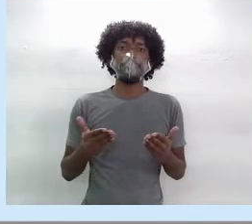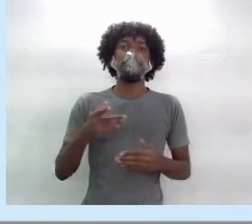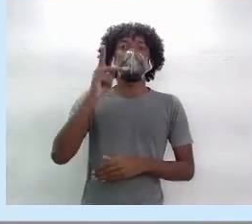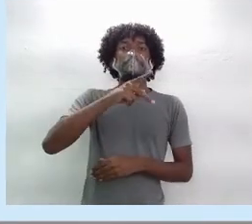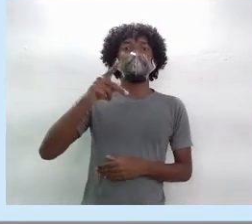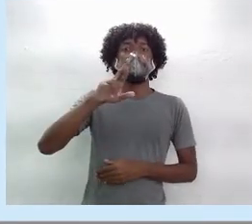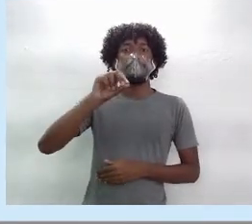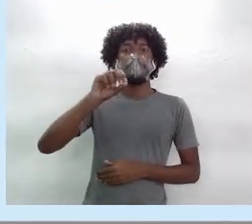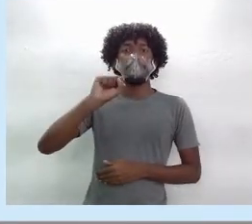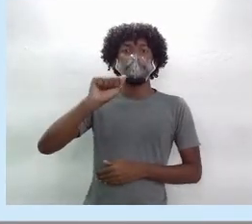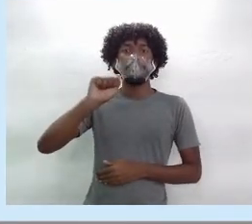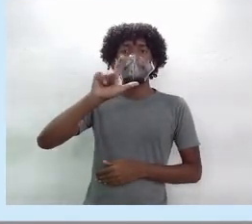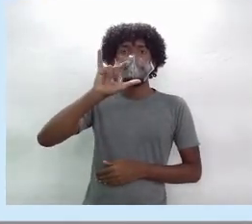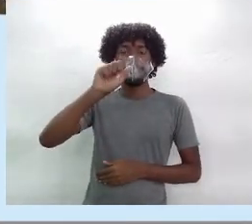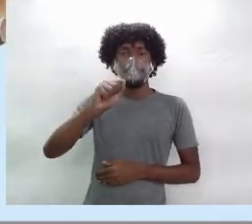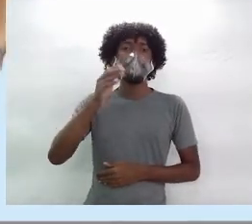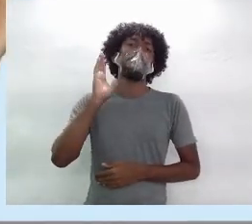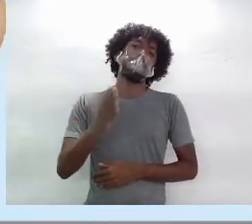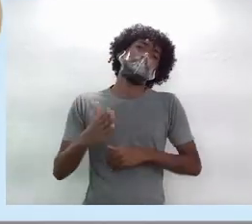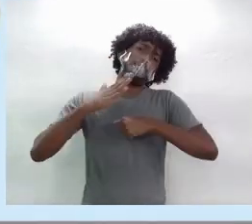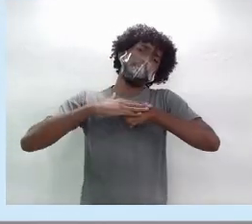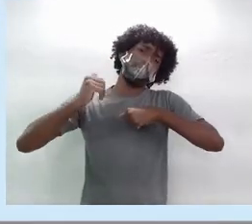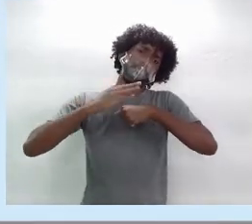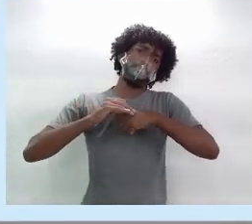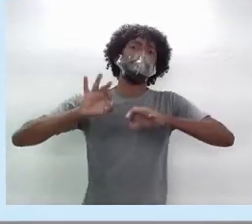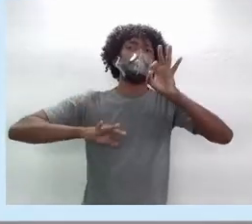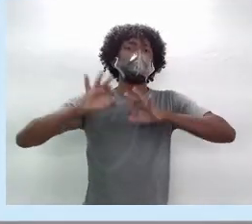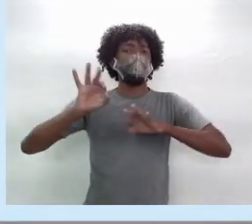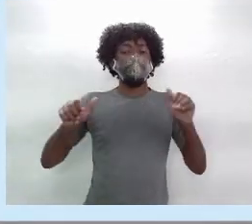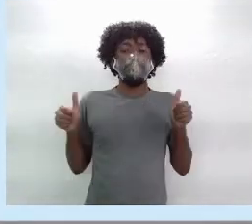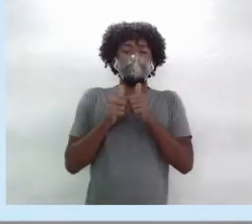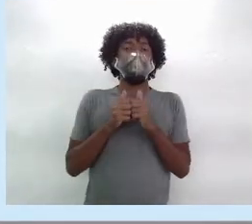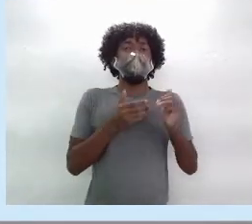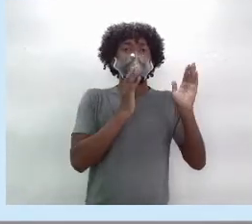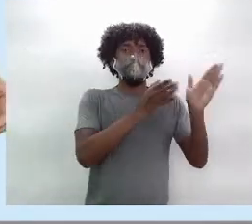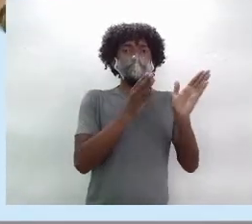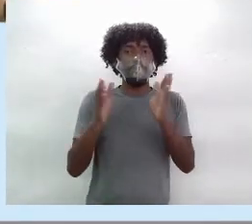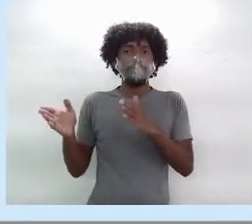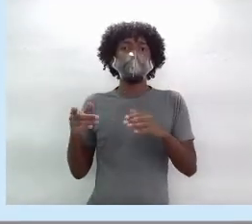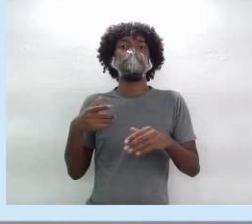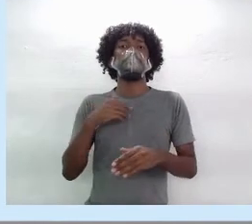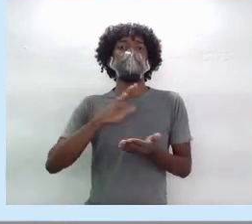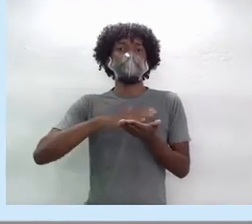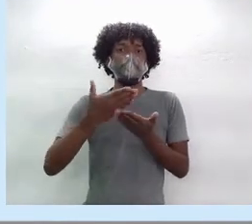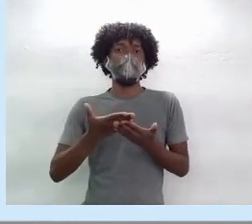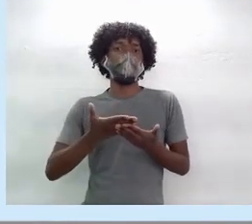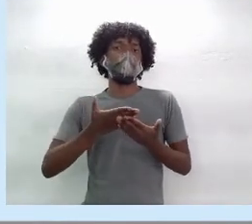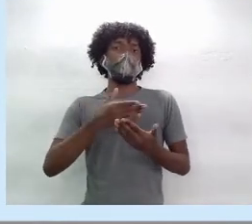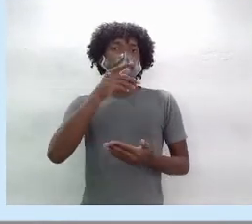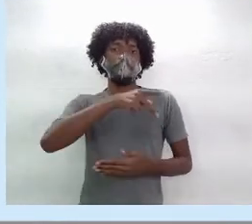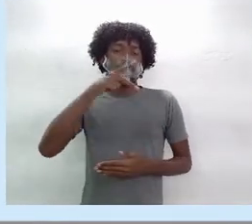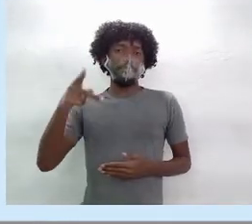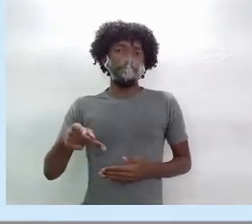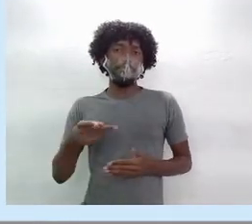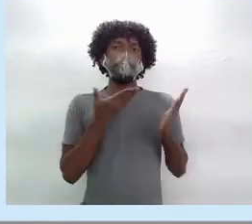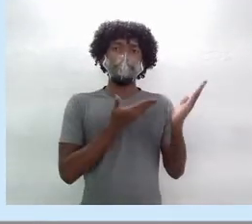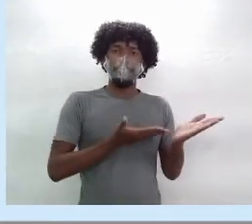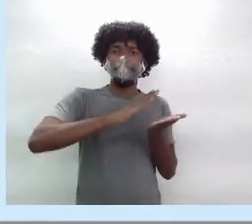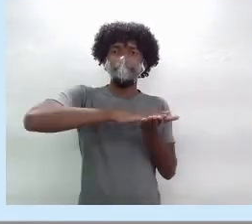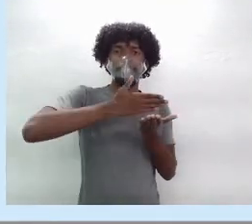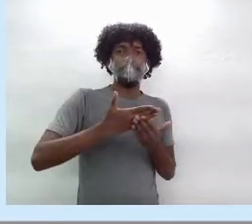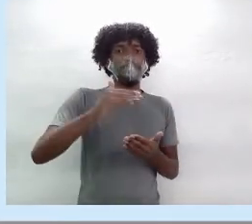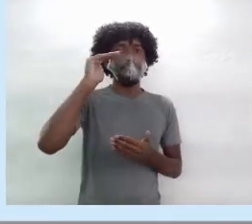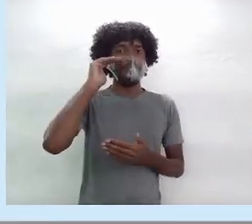professora Rosália, que tão carinhosamente organizou comigo esta série, ao nosso professor de Libras aqui,